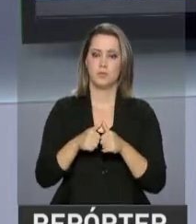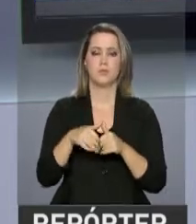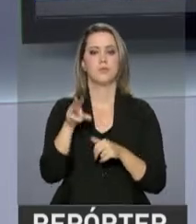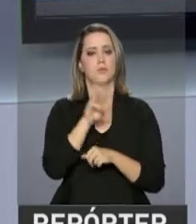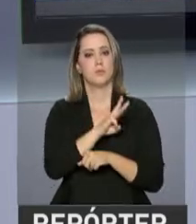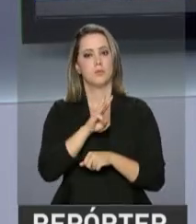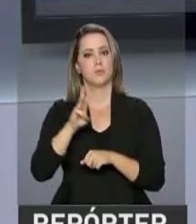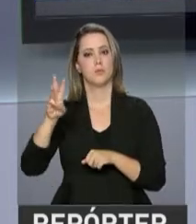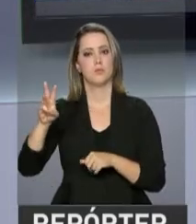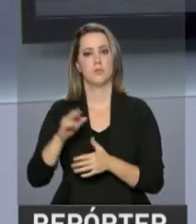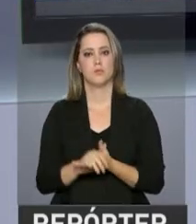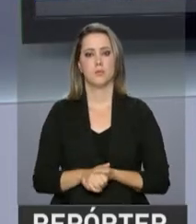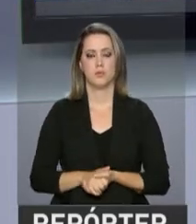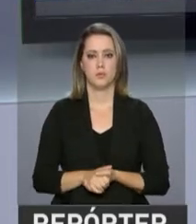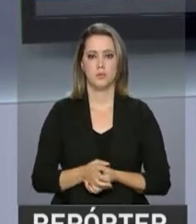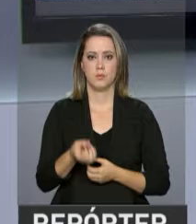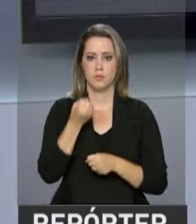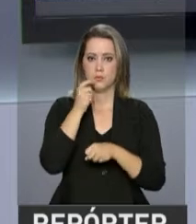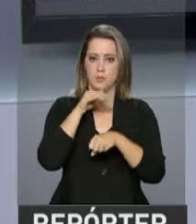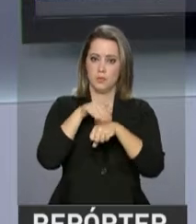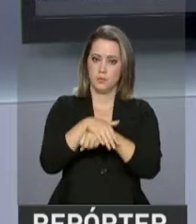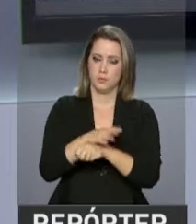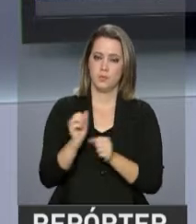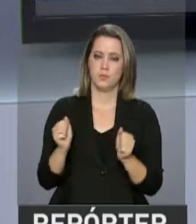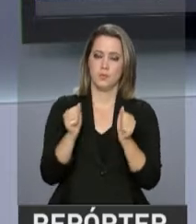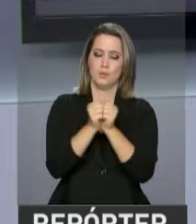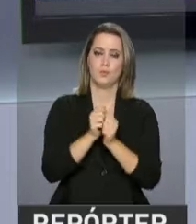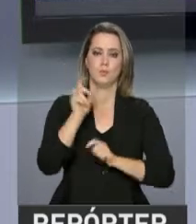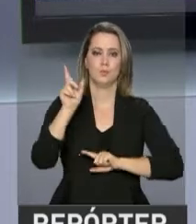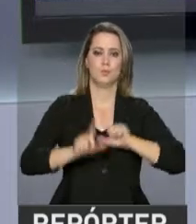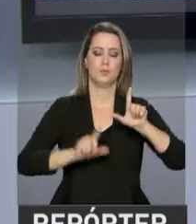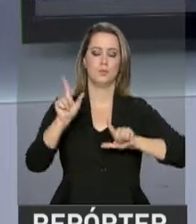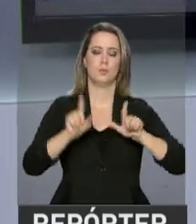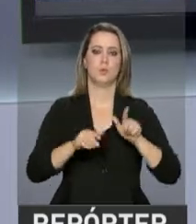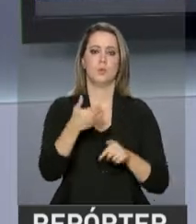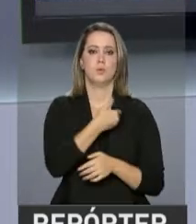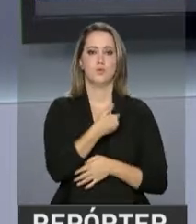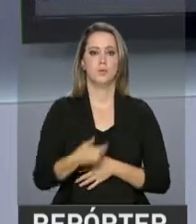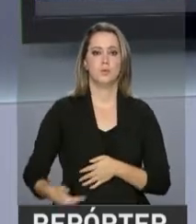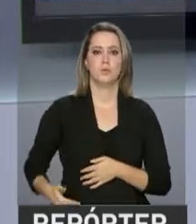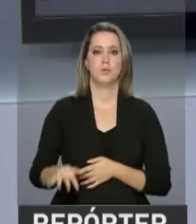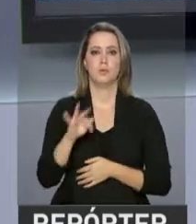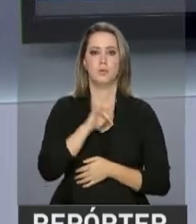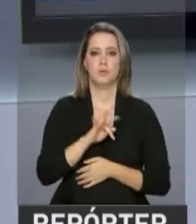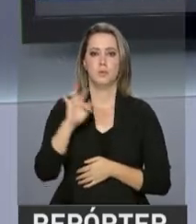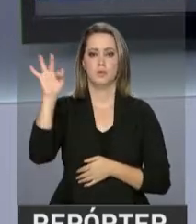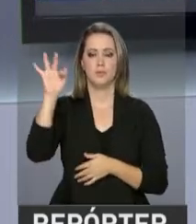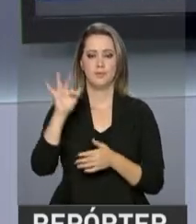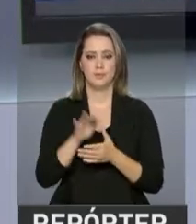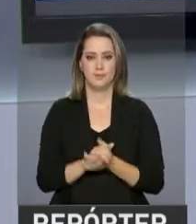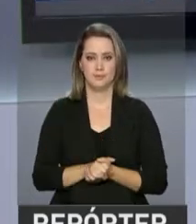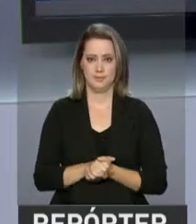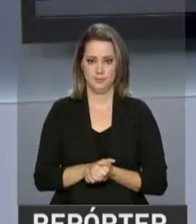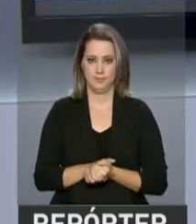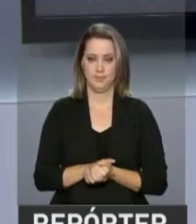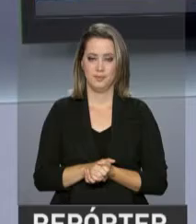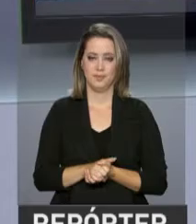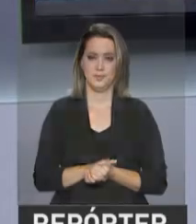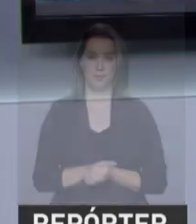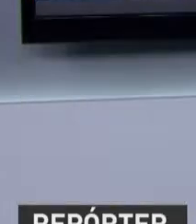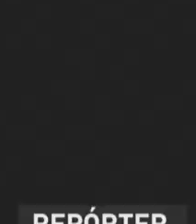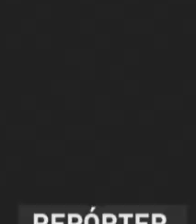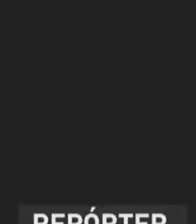está em nossa página na internet boa noite pra você e continue com a gente aqui na nbr a tv do governo federal